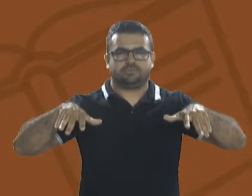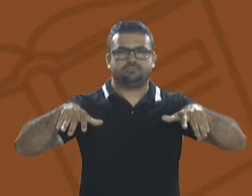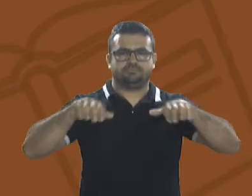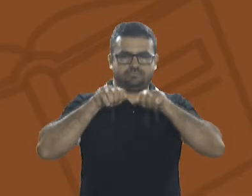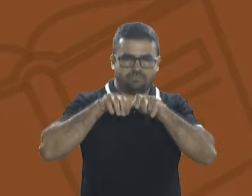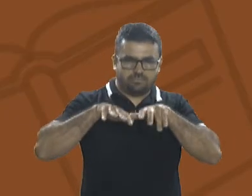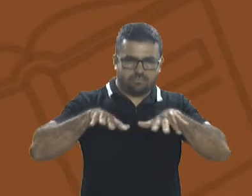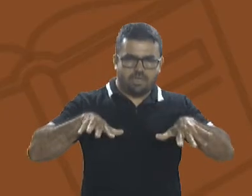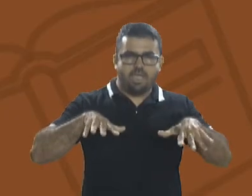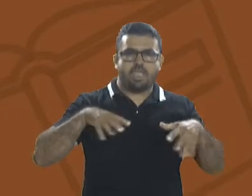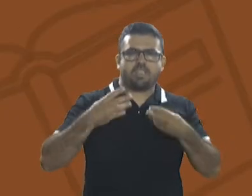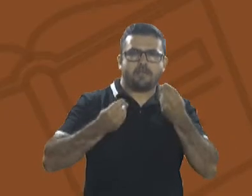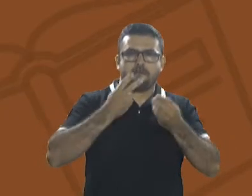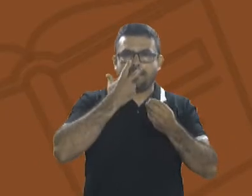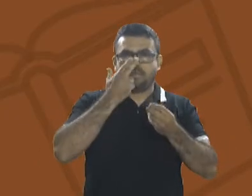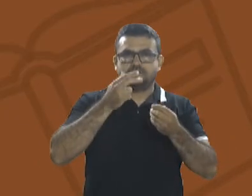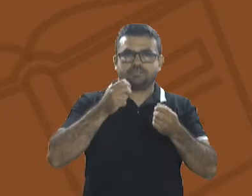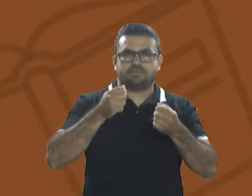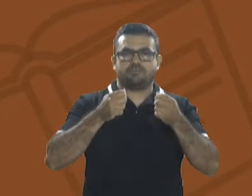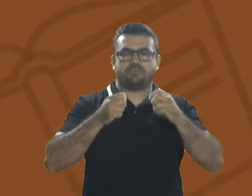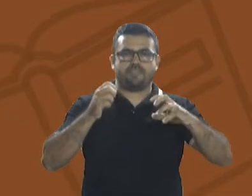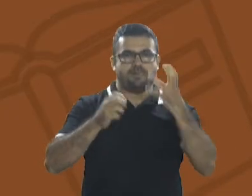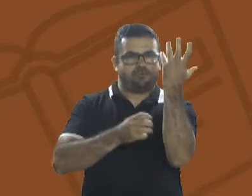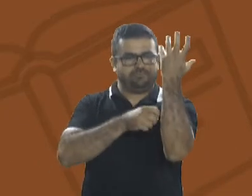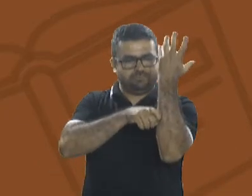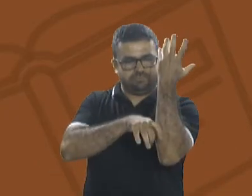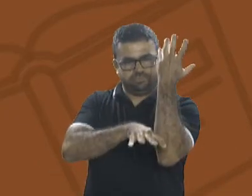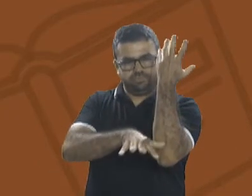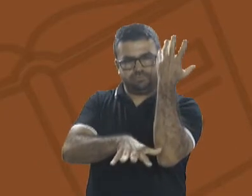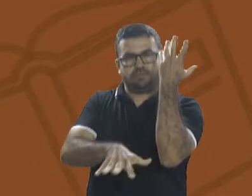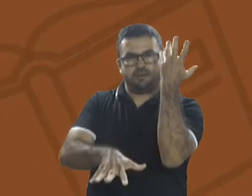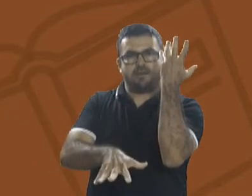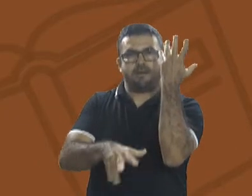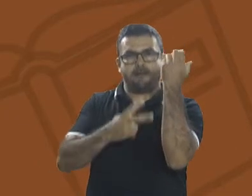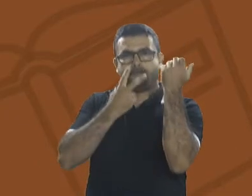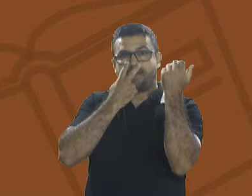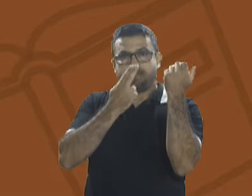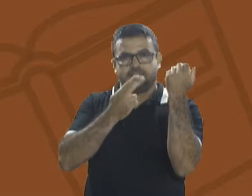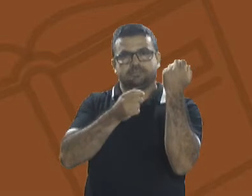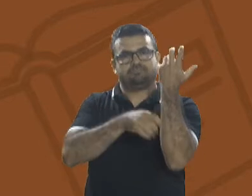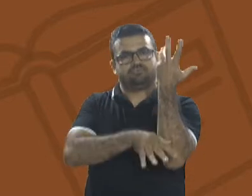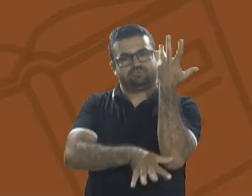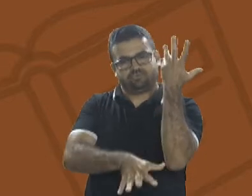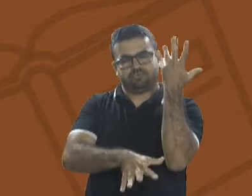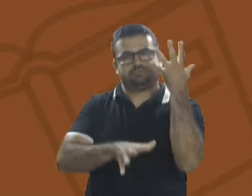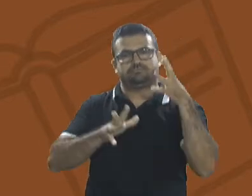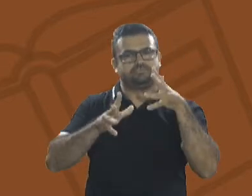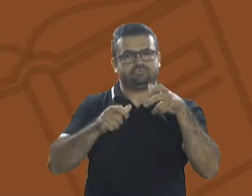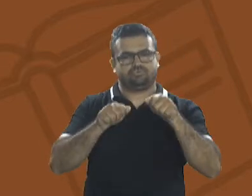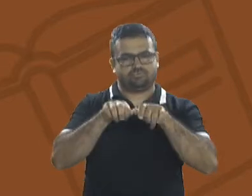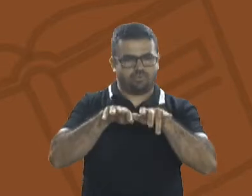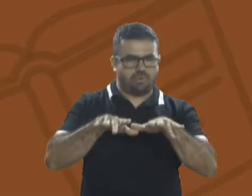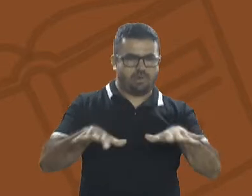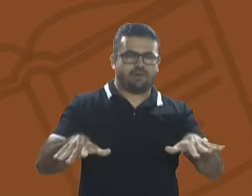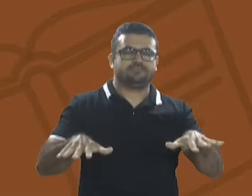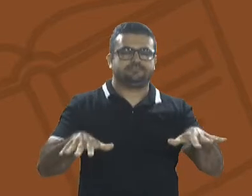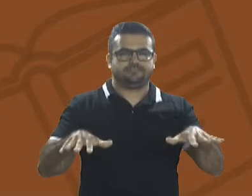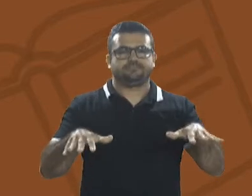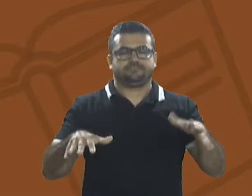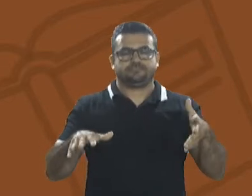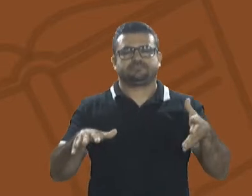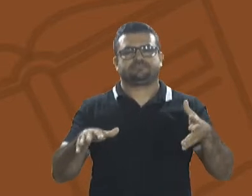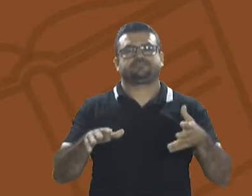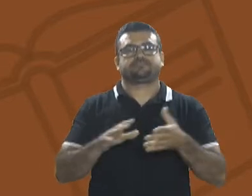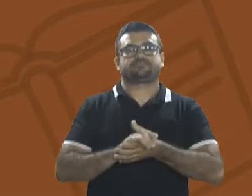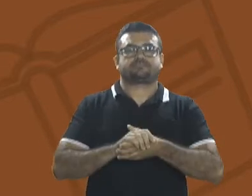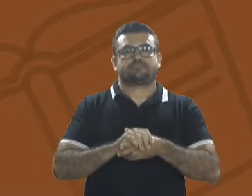raiz, da árvore, né? Ele vai se ramificando, se espalhando para todo lado, certo? E vai ficando cada vez